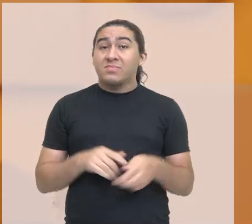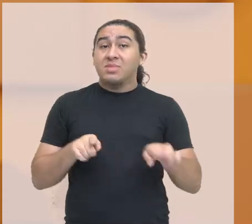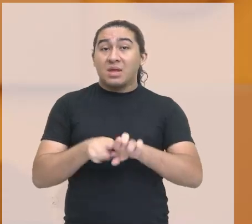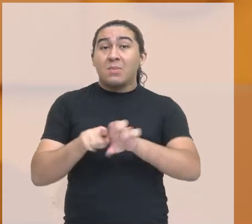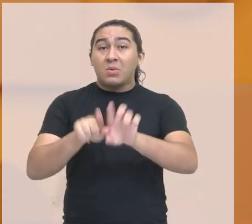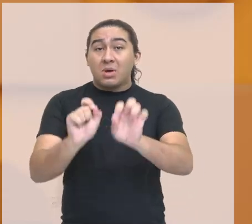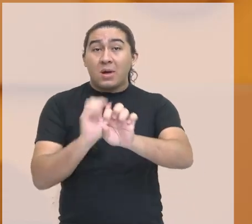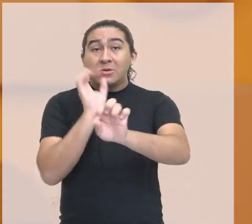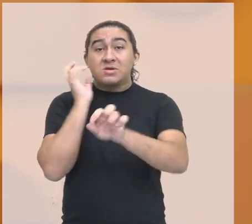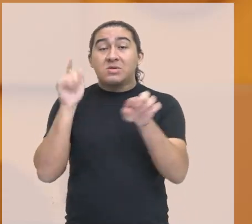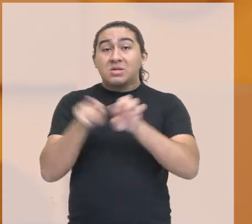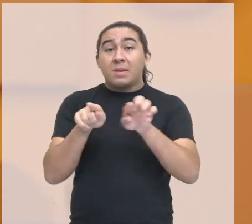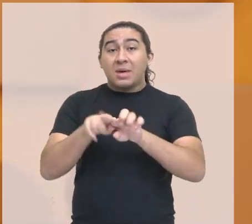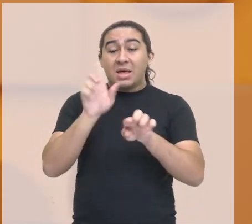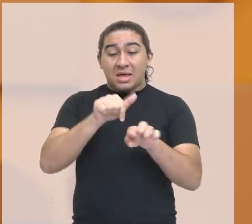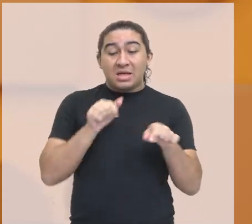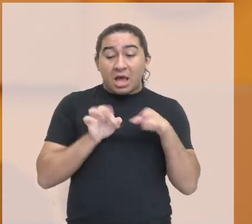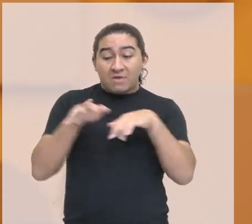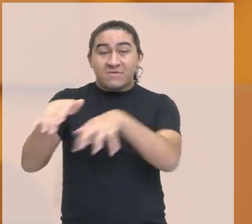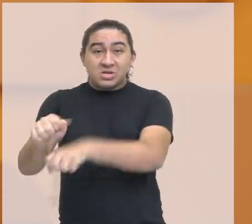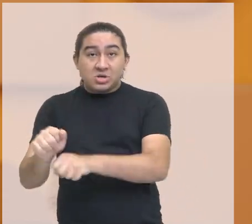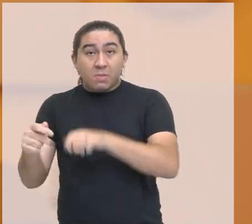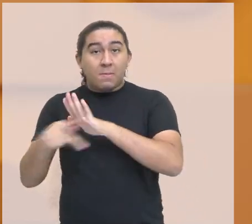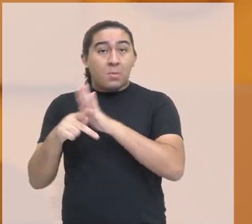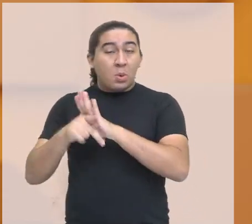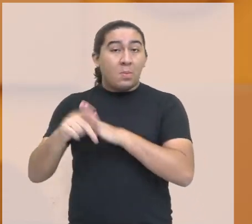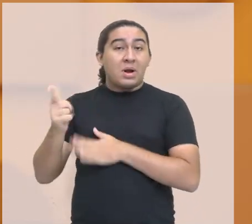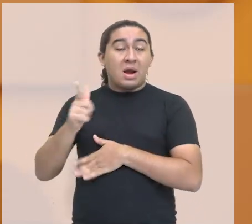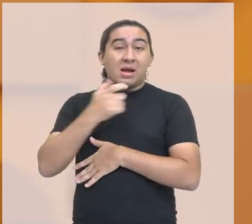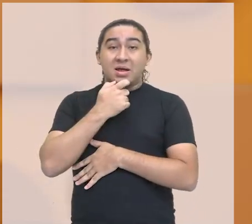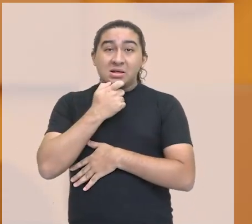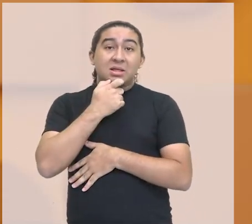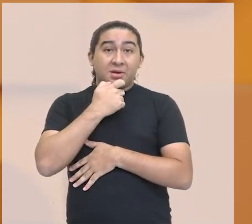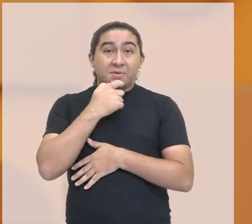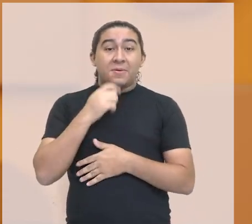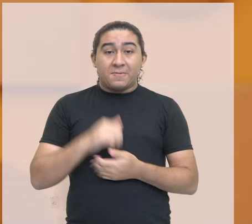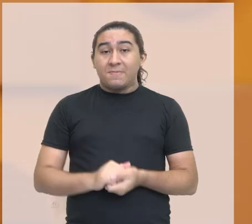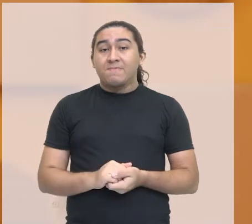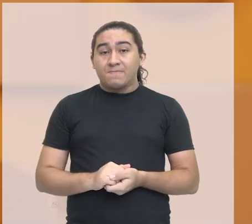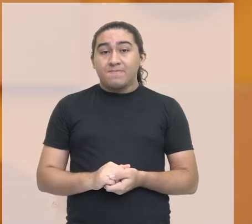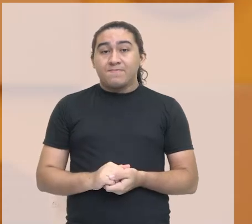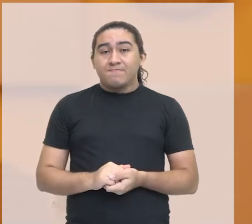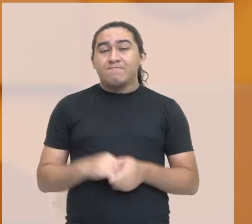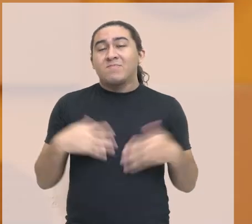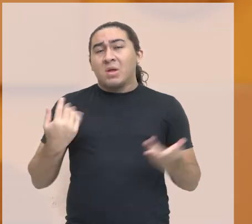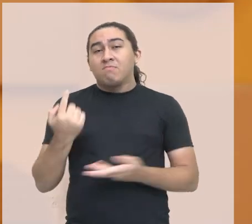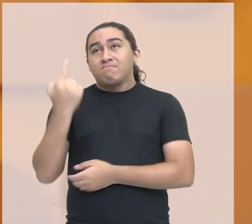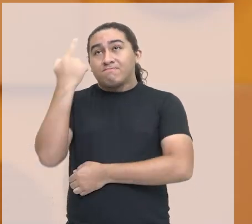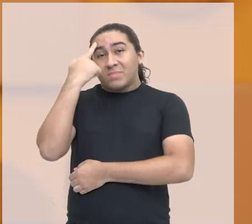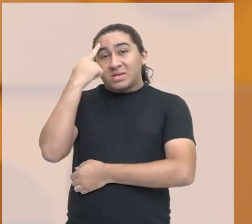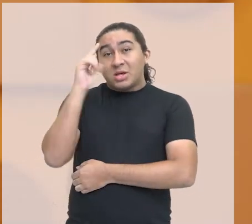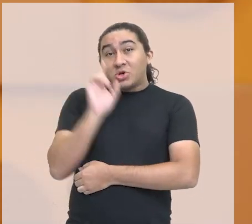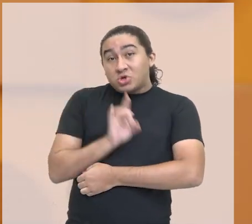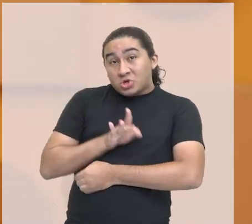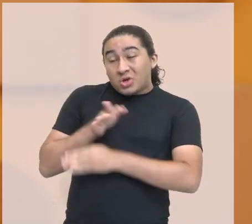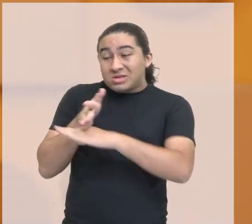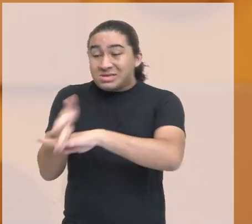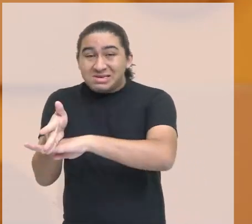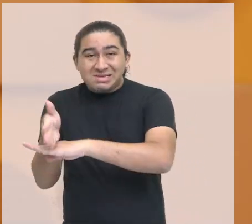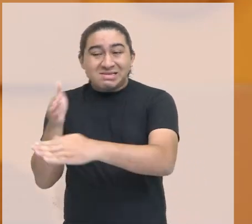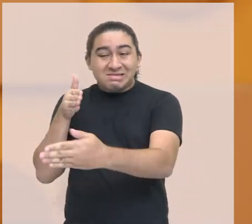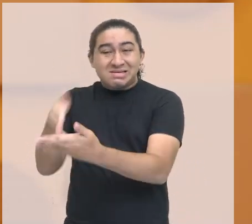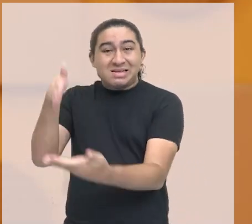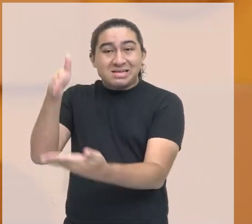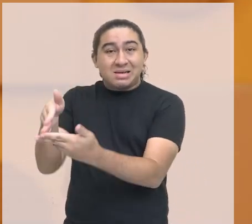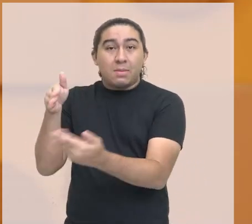o Hitler não consegue invadir a Inglaterra, a Grã-Bretanha. Digamos que só não conseguiu porque